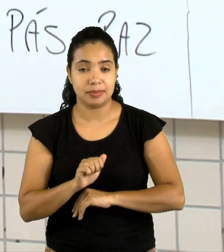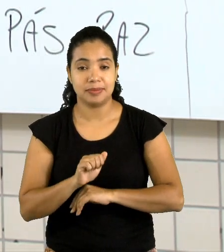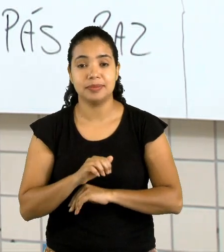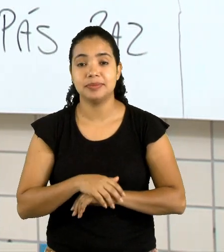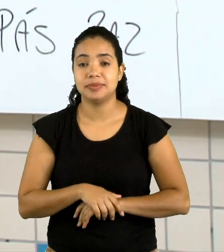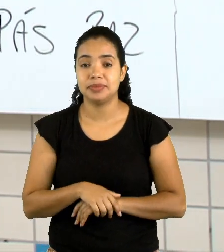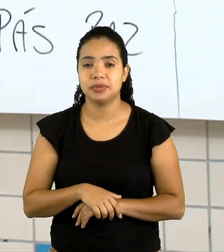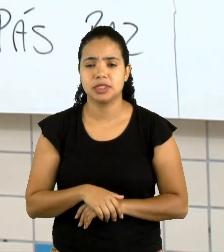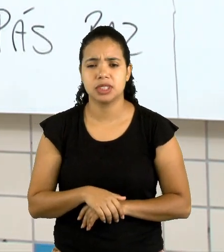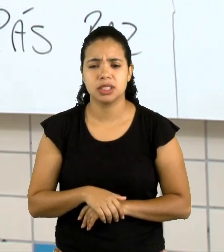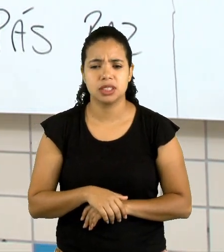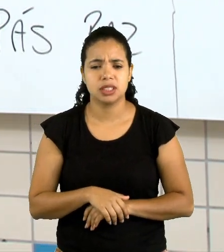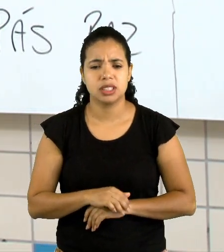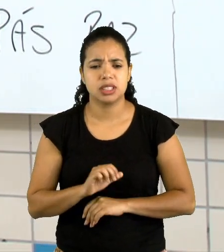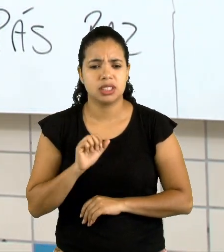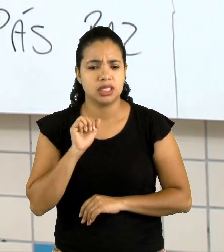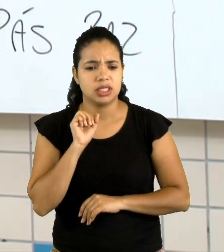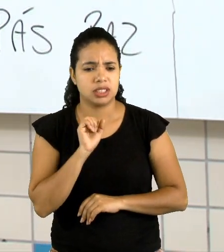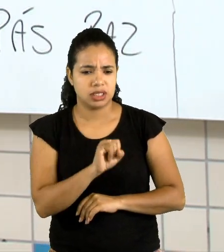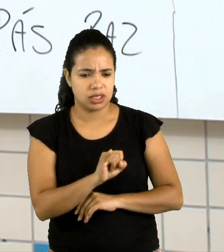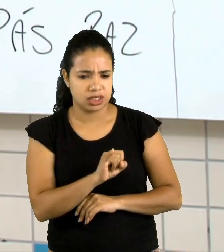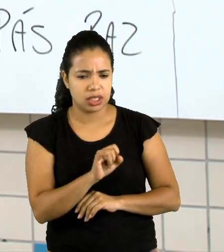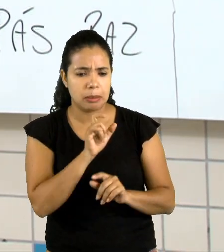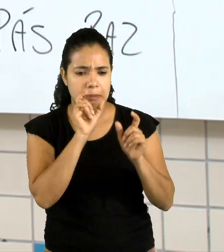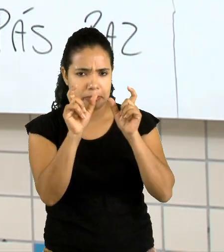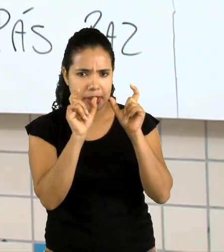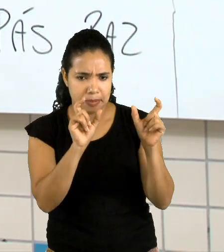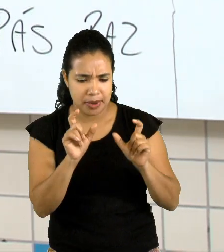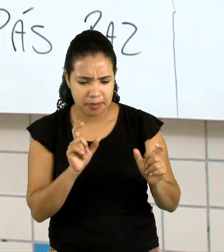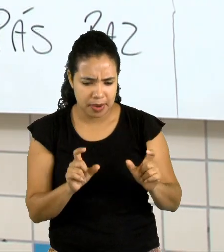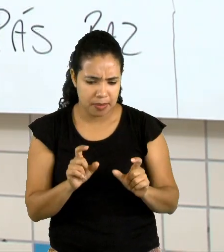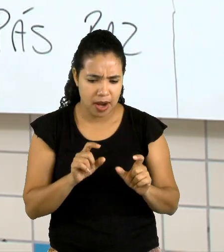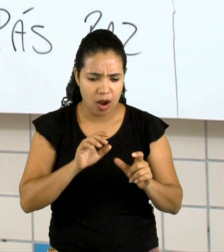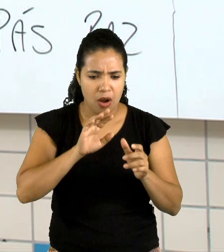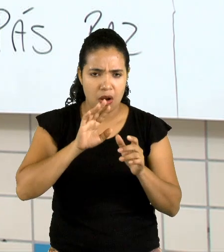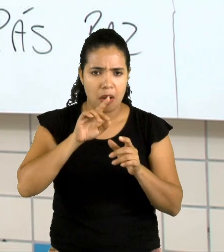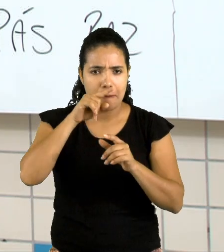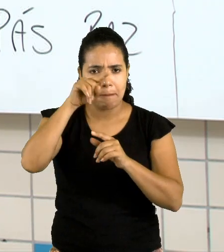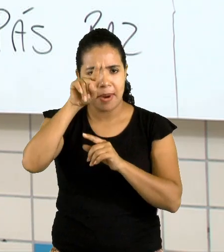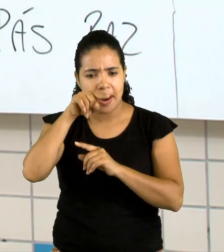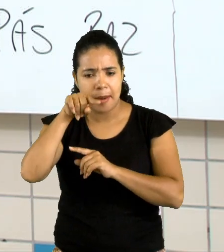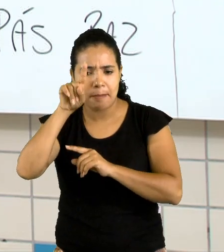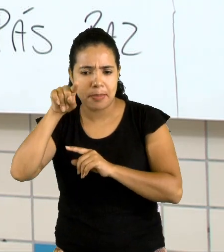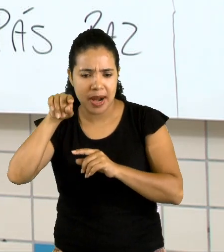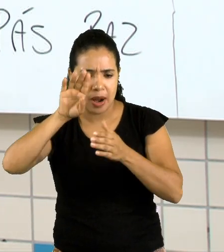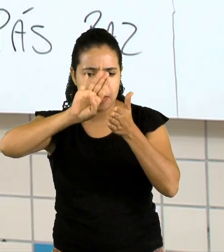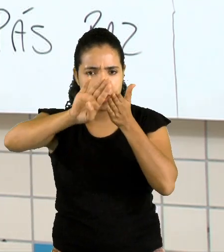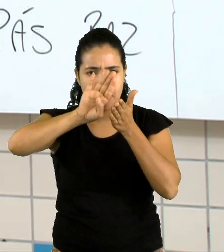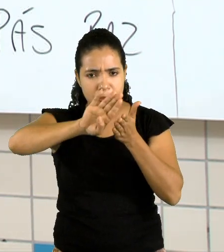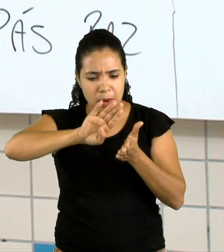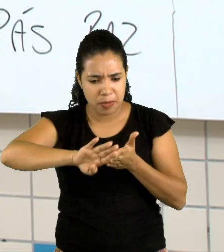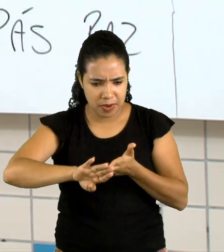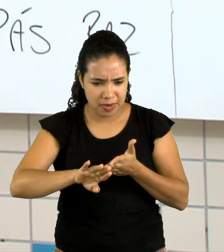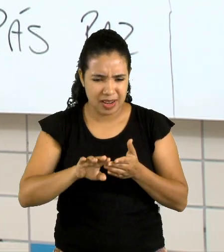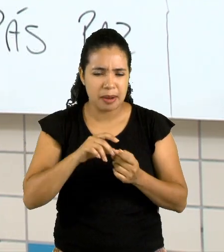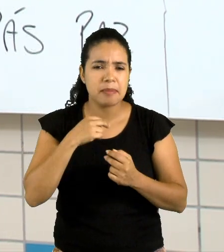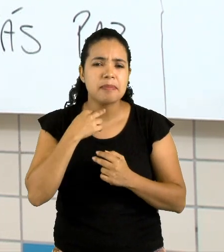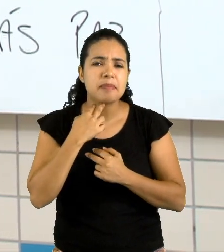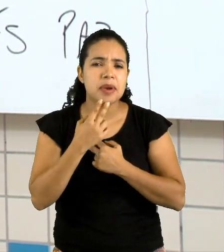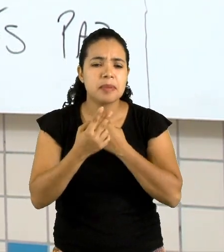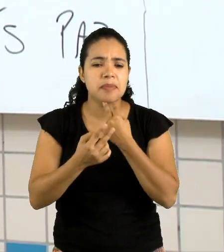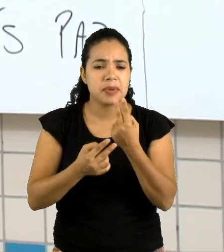Se todas essas palavras não fossem acentuadas, será que elas teriam a mesma